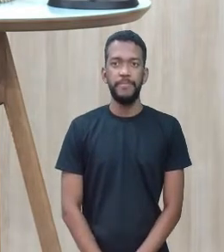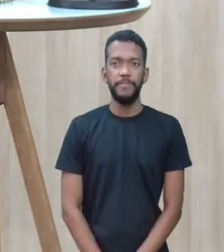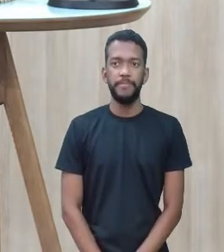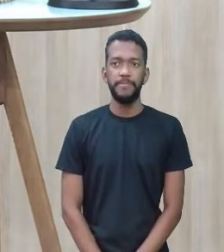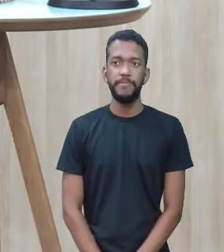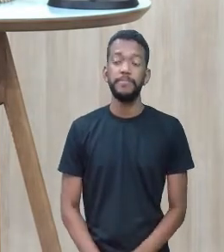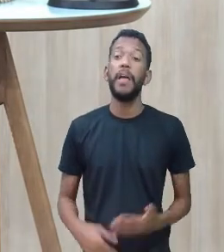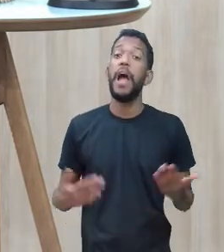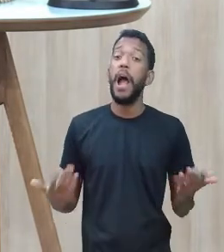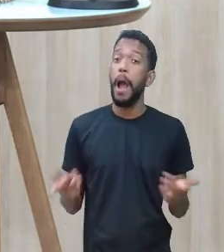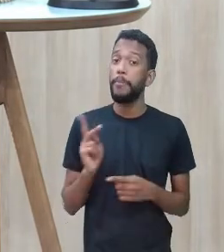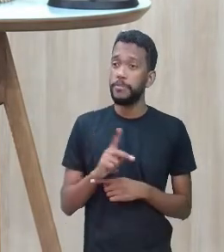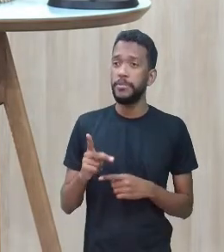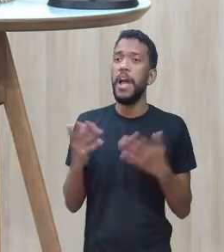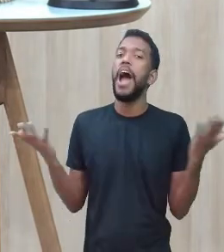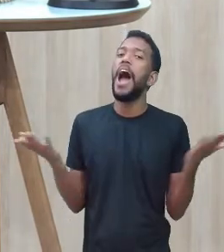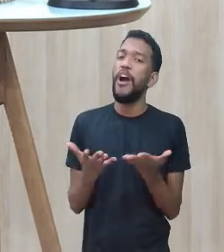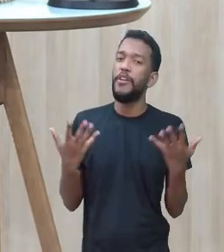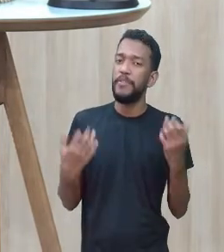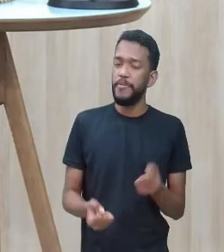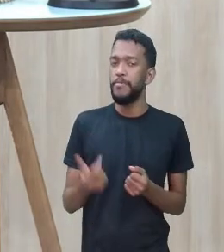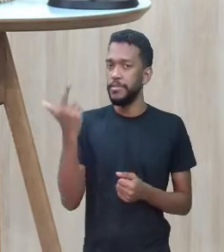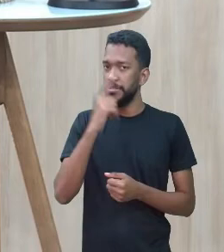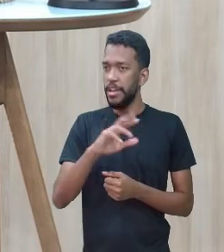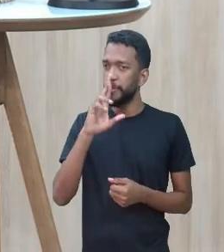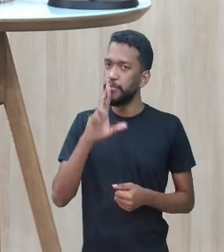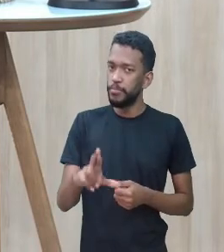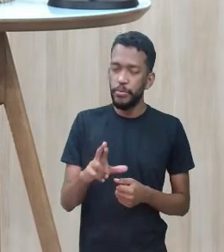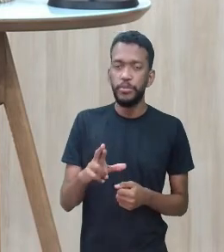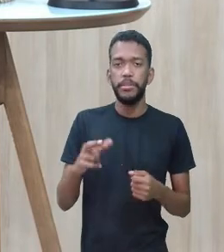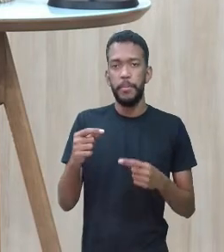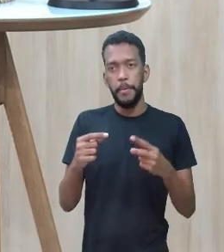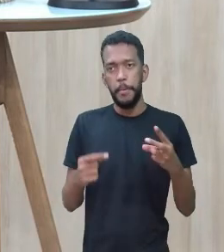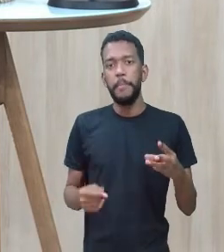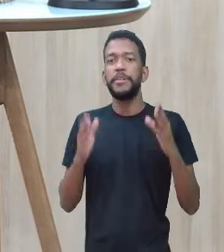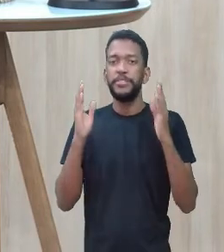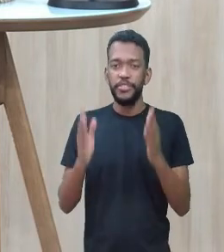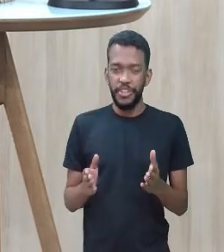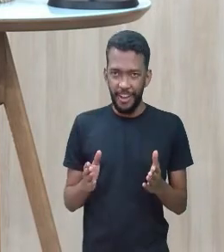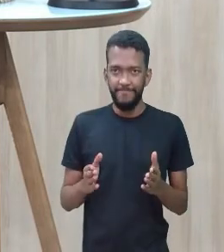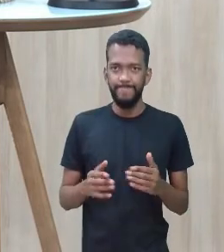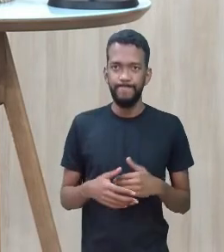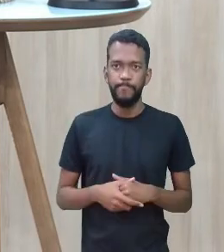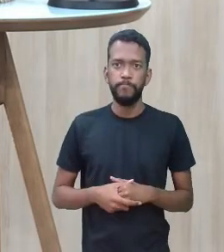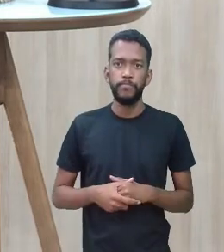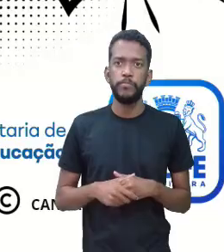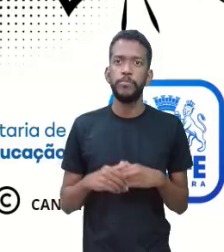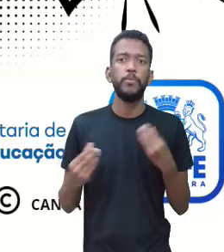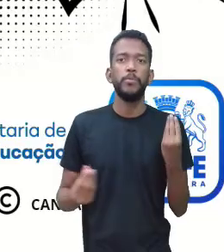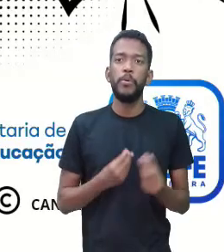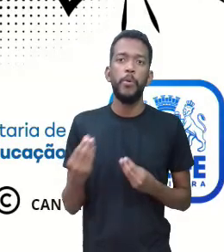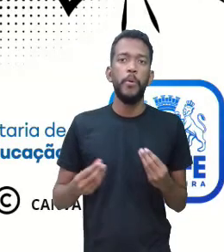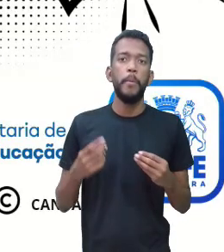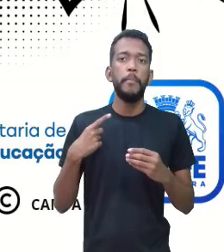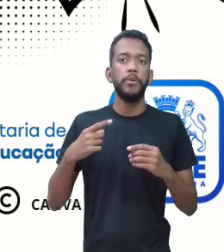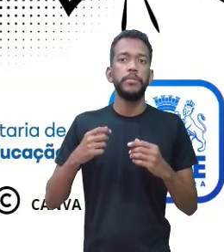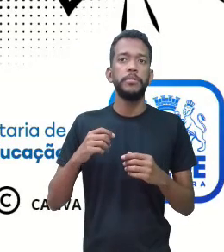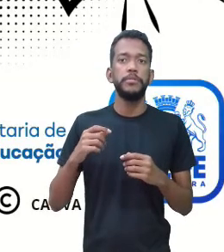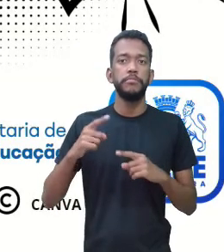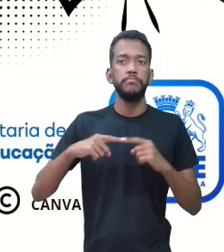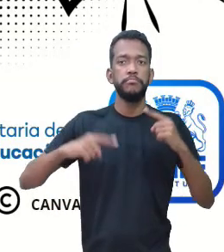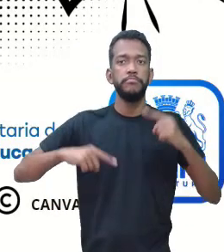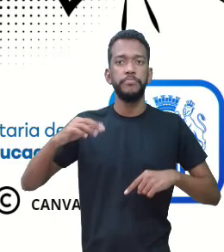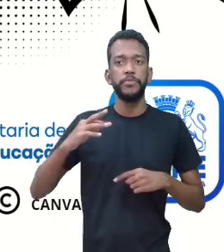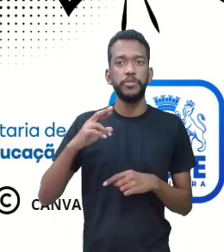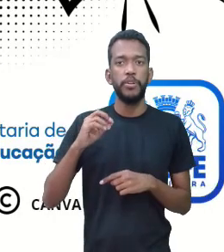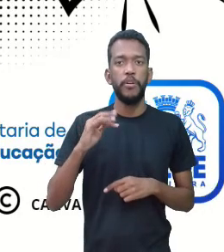Ah, professora, agora a gente vai conseguir responder todas as questões. Eu acredito que sim. Como o animal pode ter nível trófico diferente? O